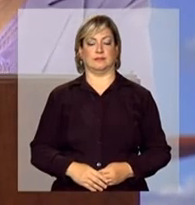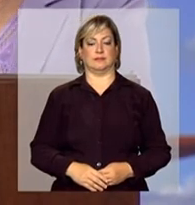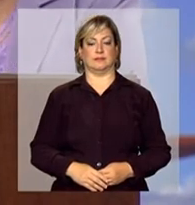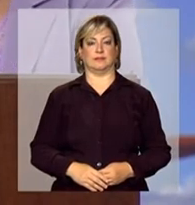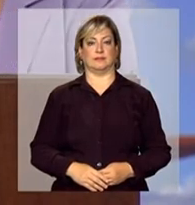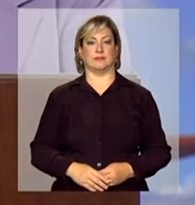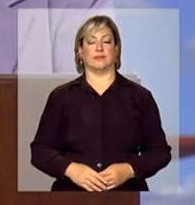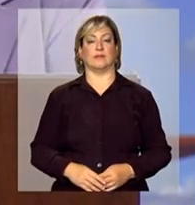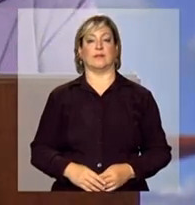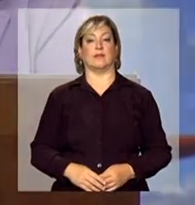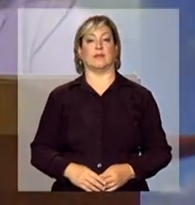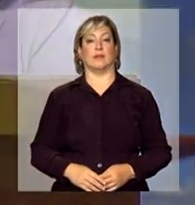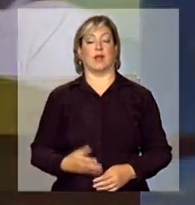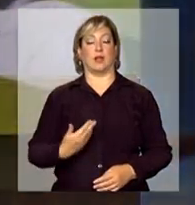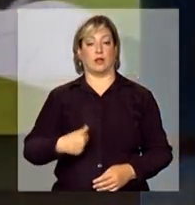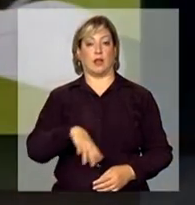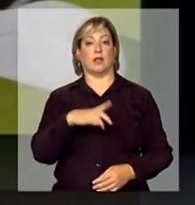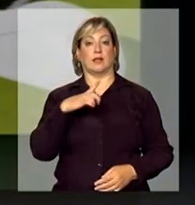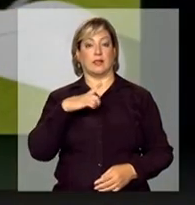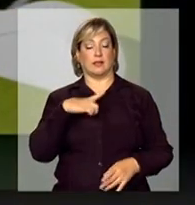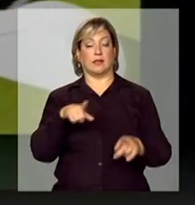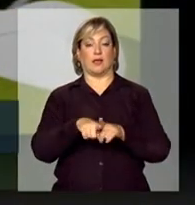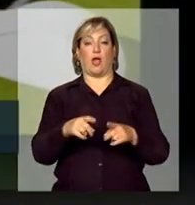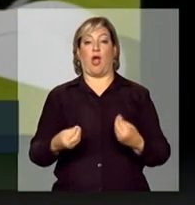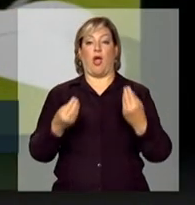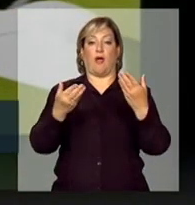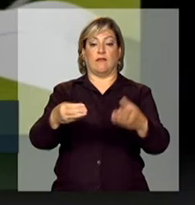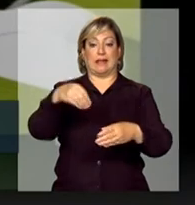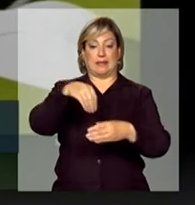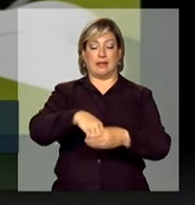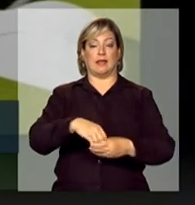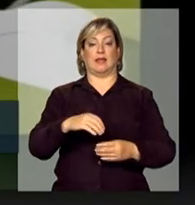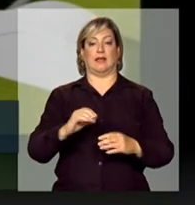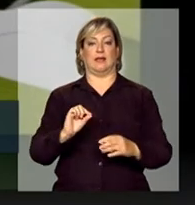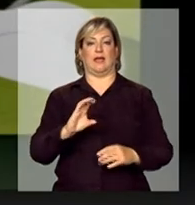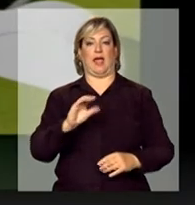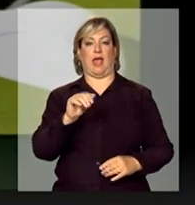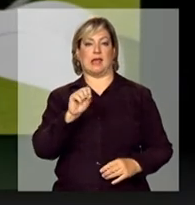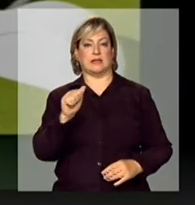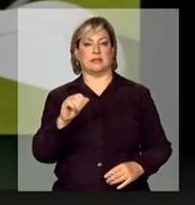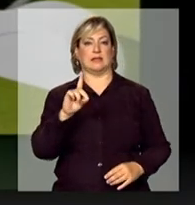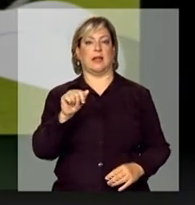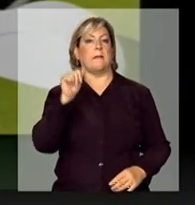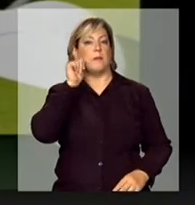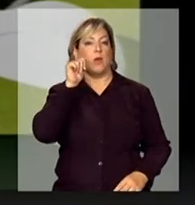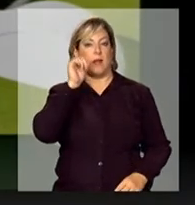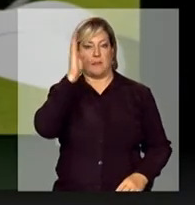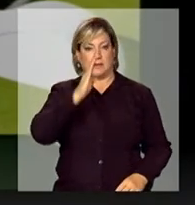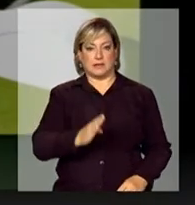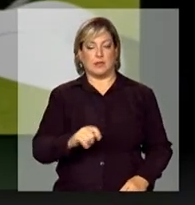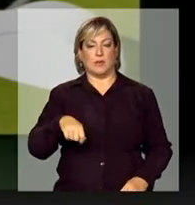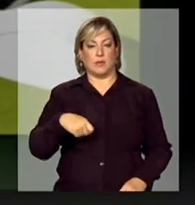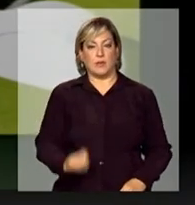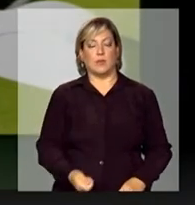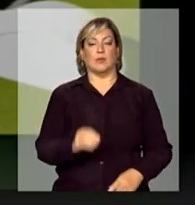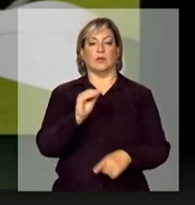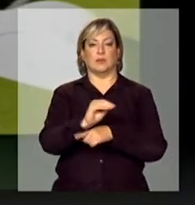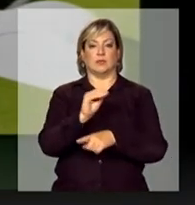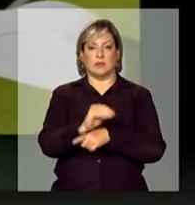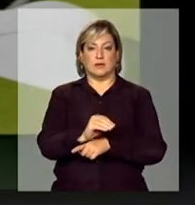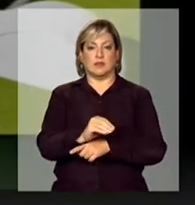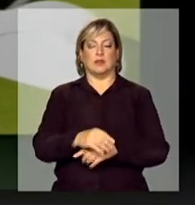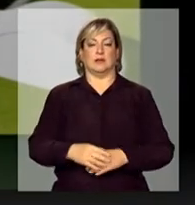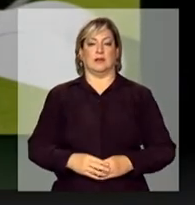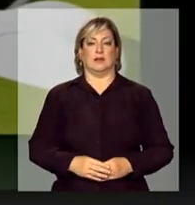e a teremos também ofereceremos também na casa da mulher brasileira a assistência